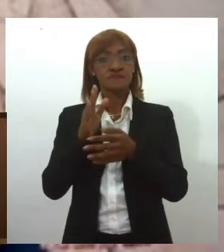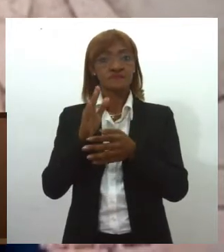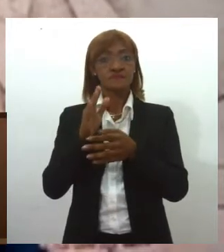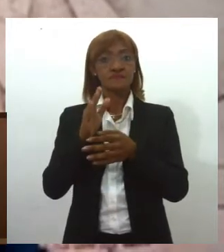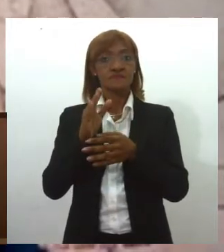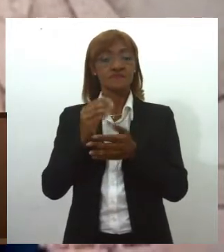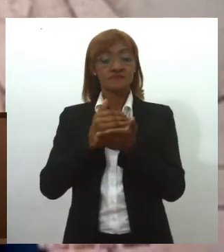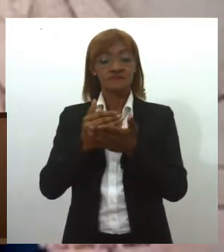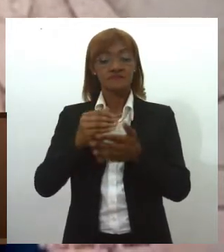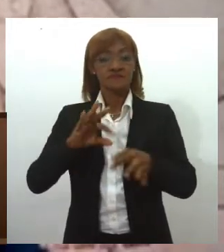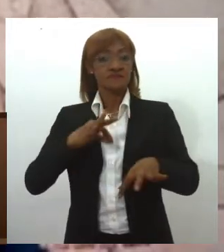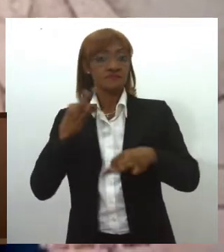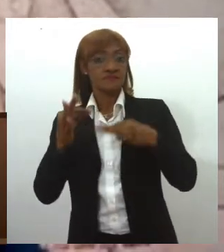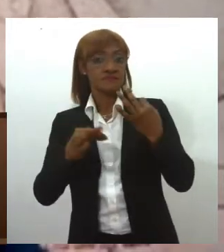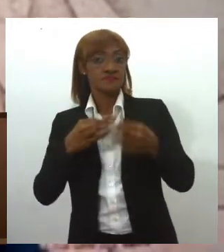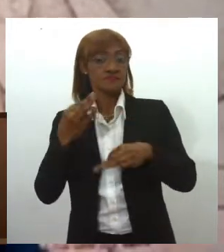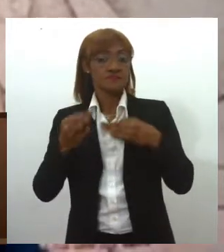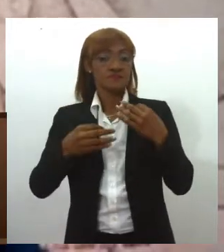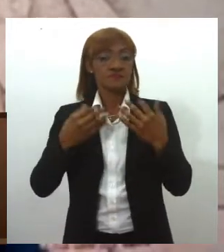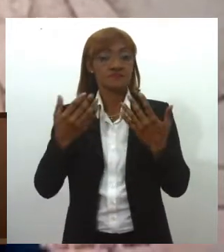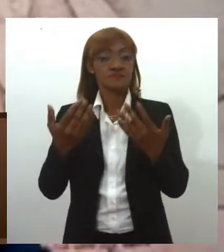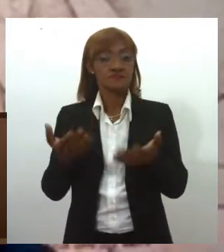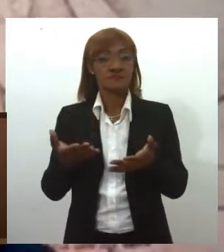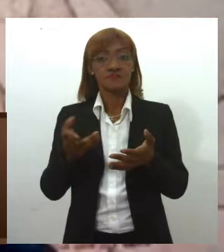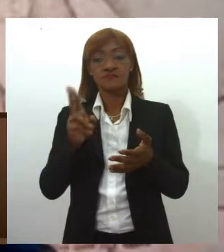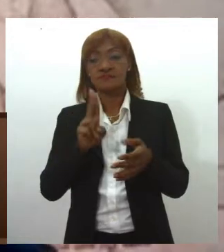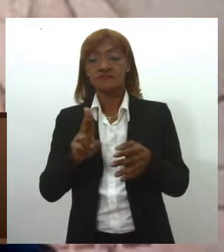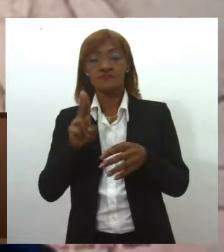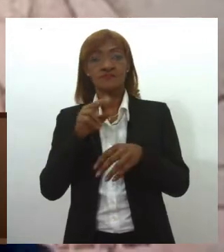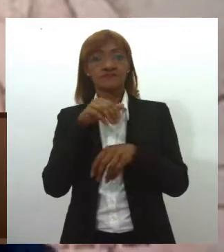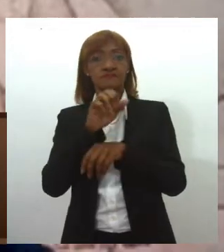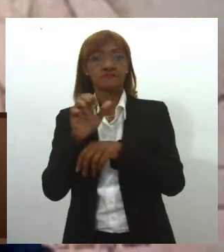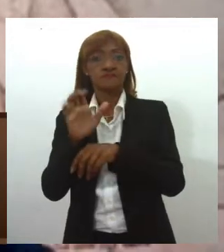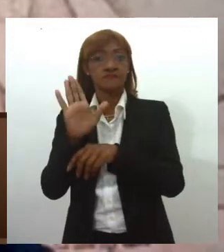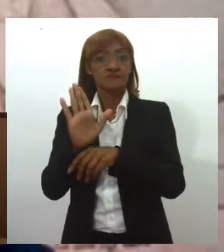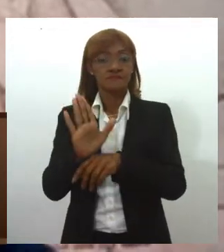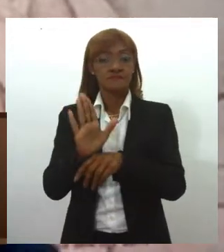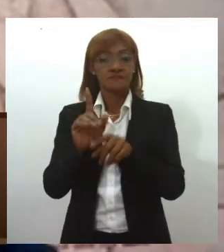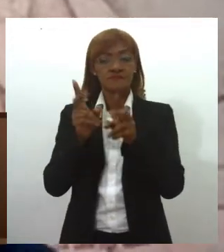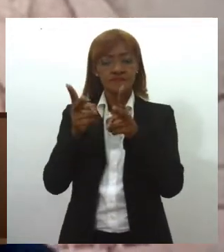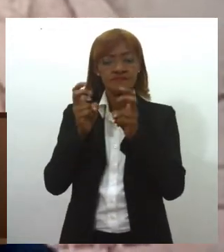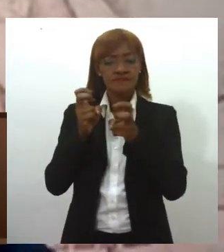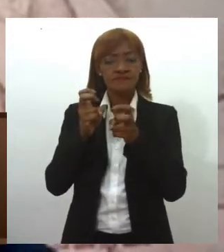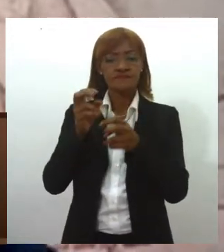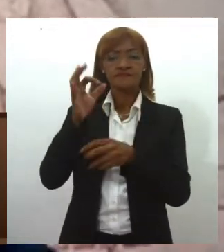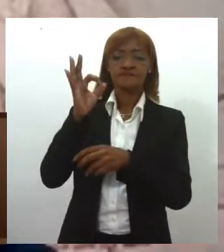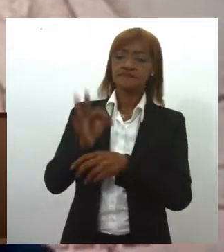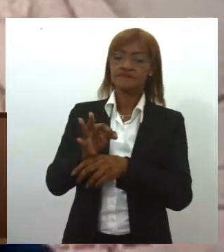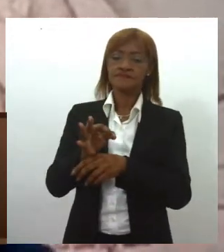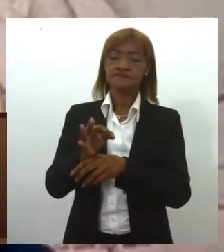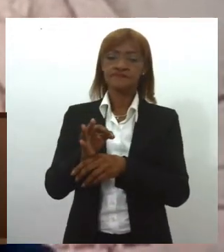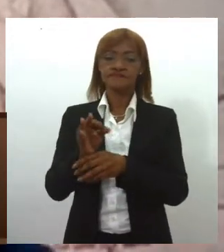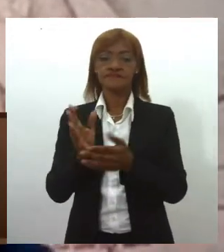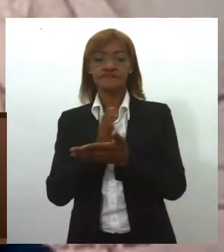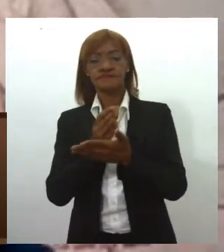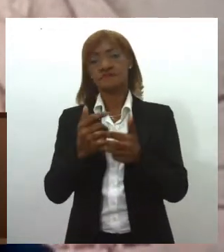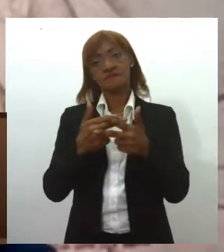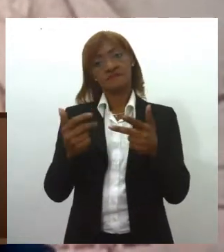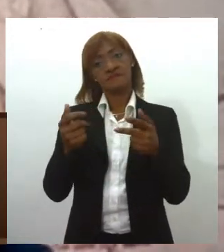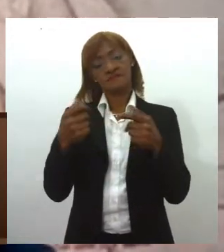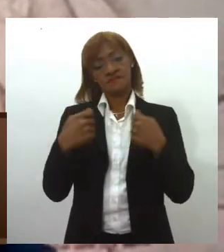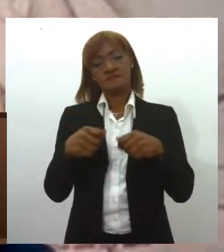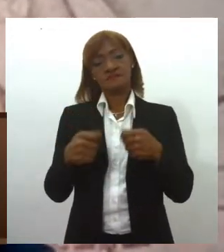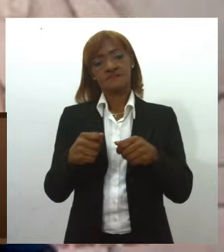no início da adolescência. Ou seja, consultas só para ter certeza que está tudo certo, para ver se alguma coisa precisa ser feita a mais.